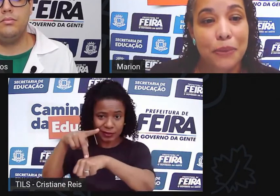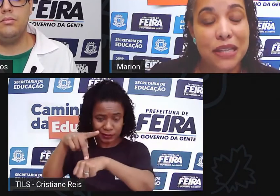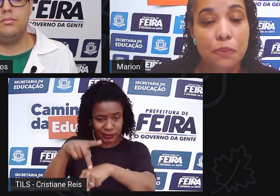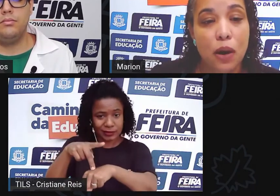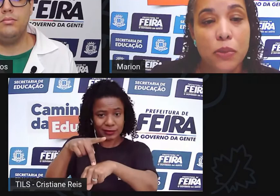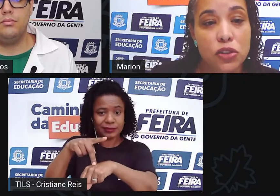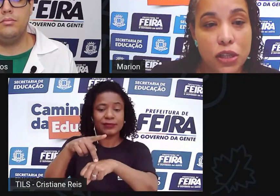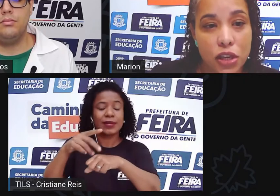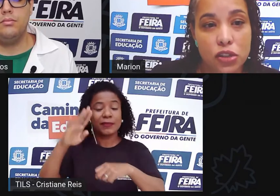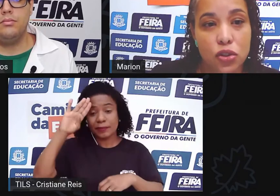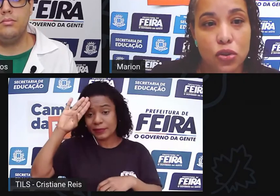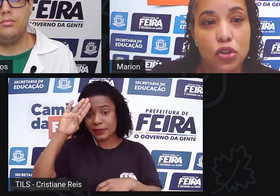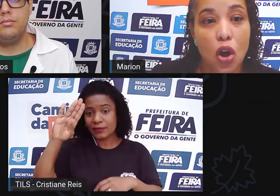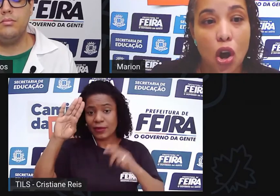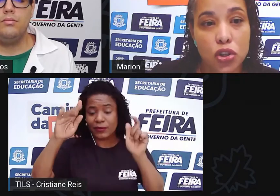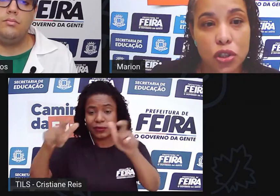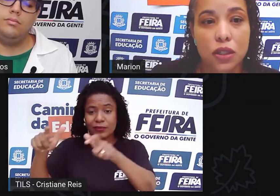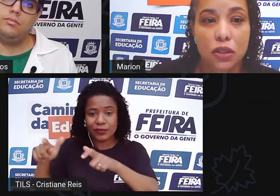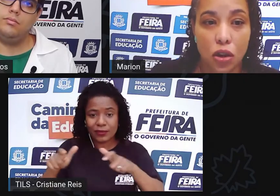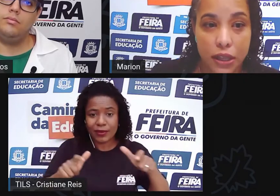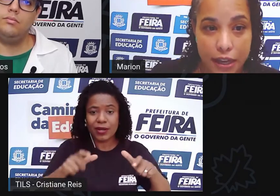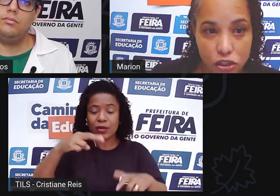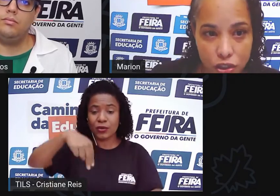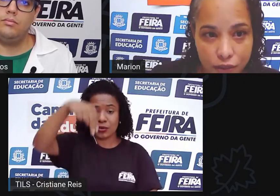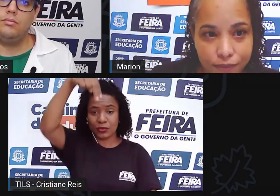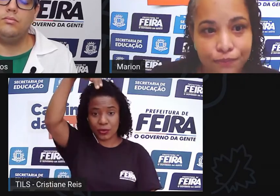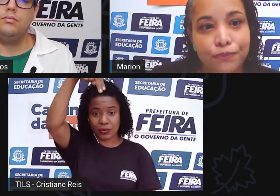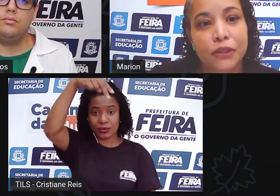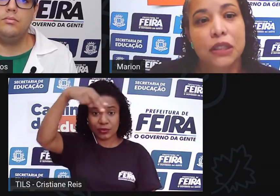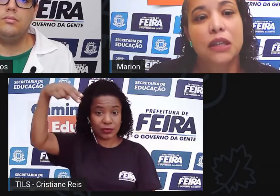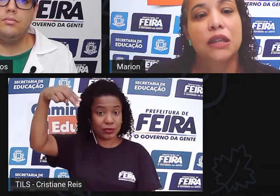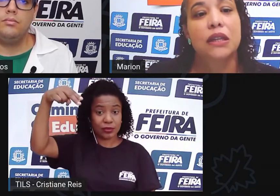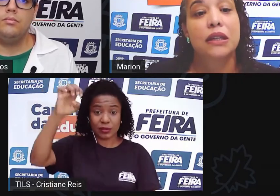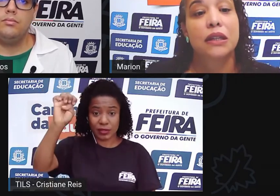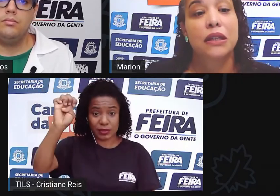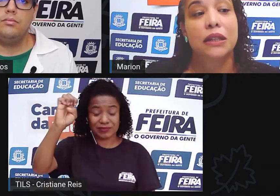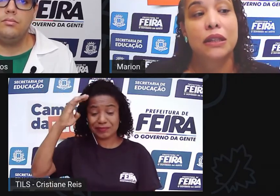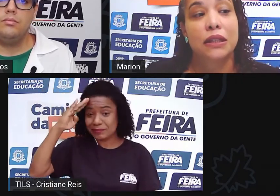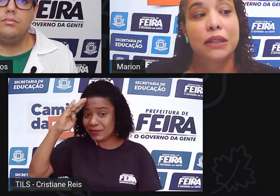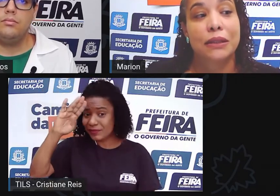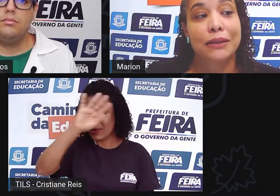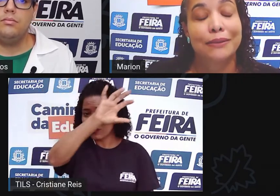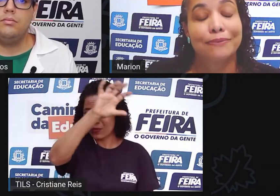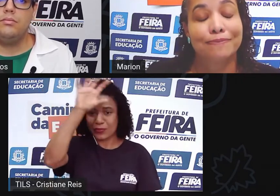concentrada principalmente nas regiões Norte e Nordeste,